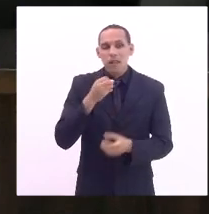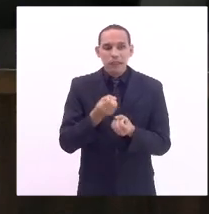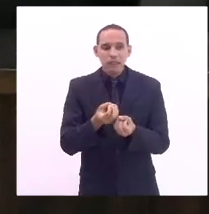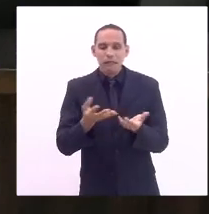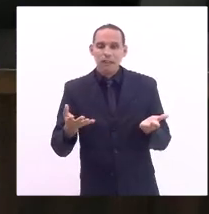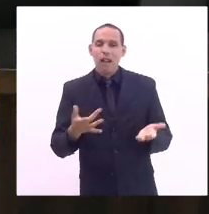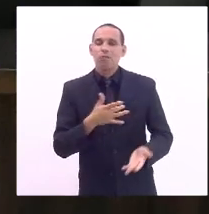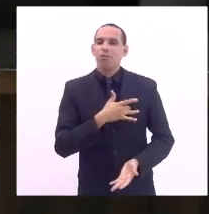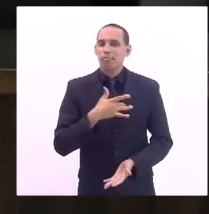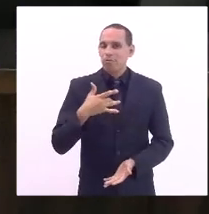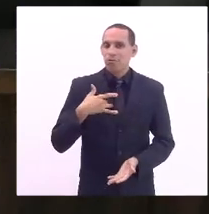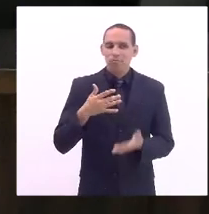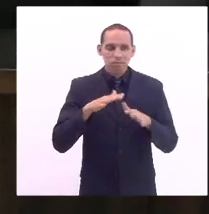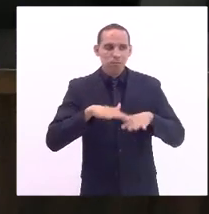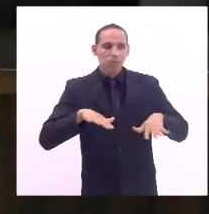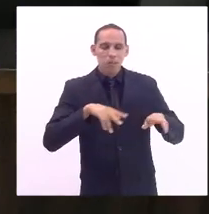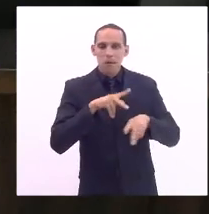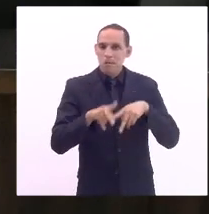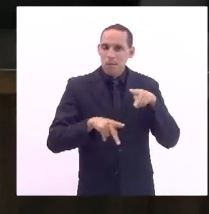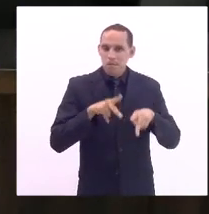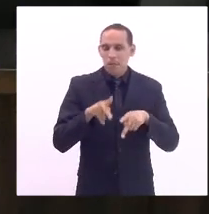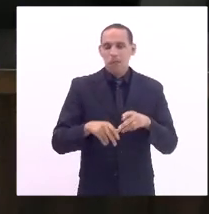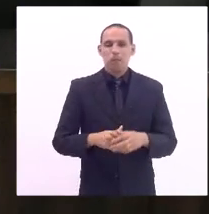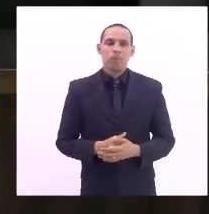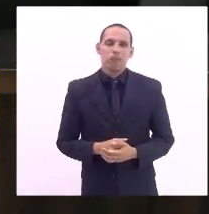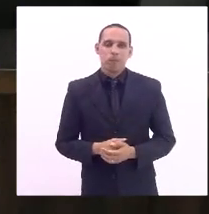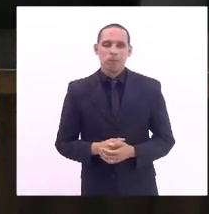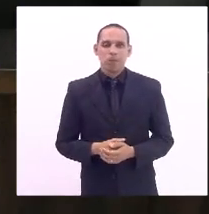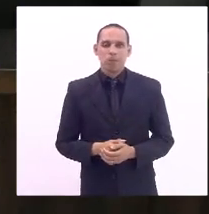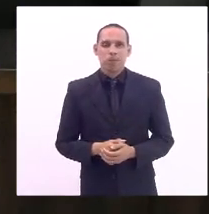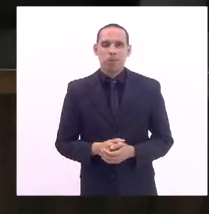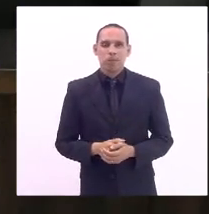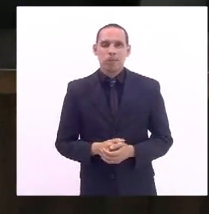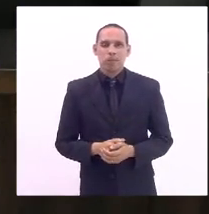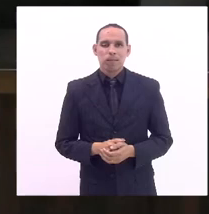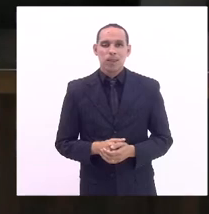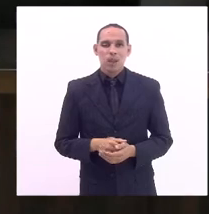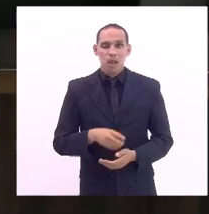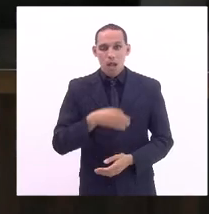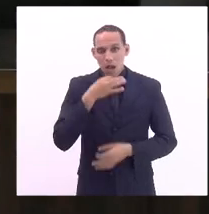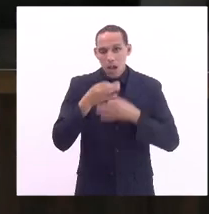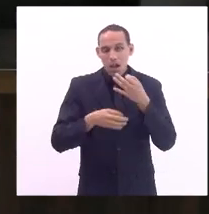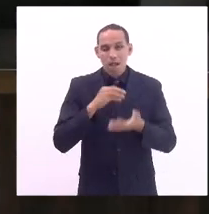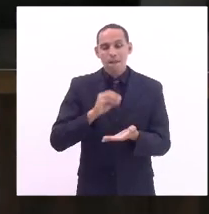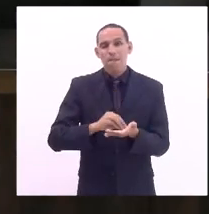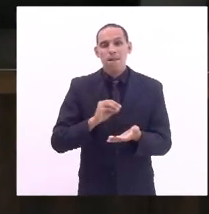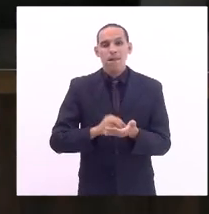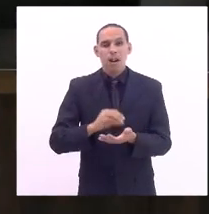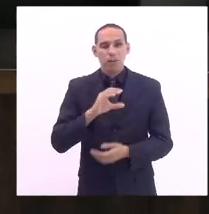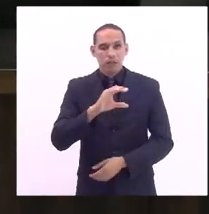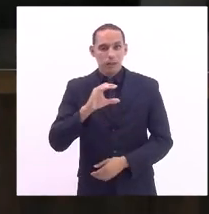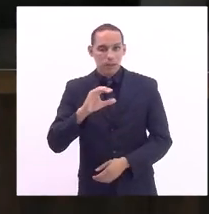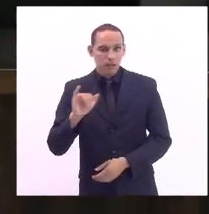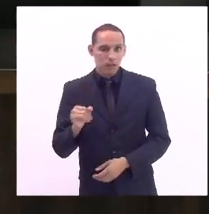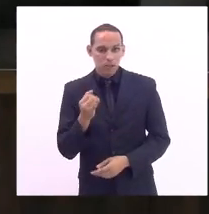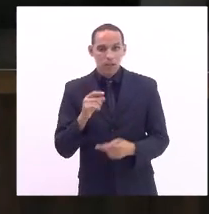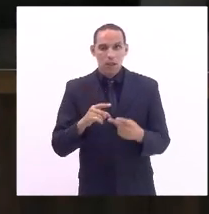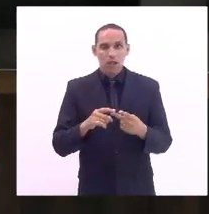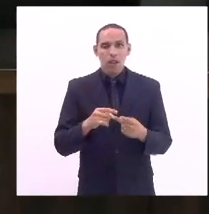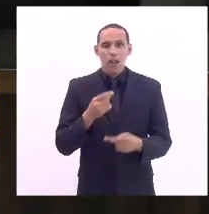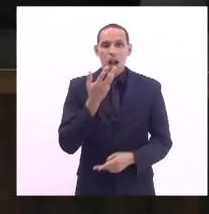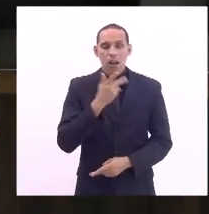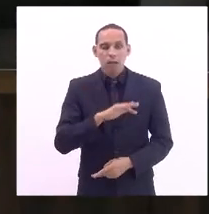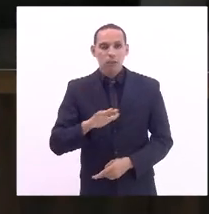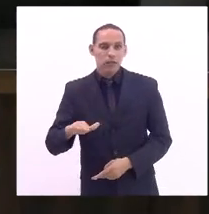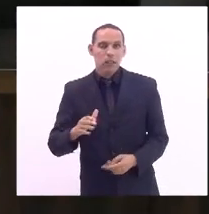saudáveis a esta população, na forma que menciona. Pendente de pareceres das comissões de Constituição e Justiça, de Assunto da Criança, do Adolescente